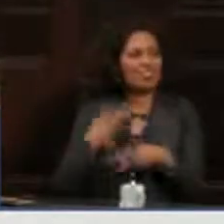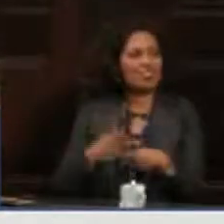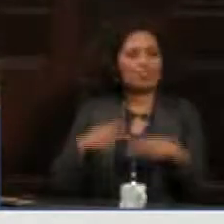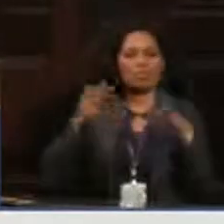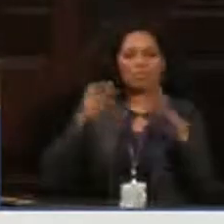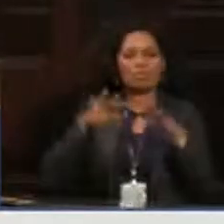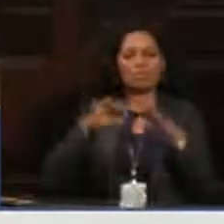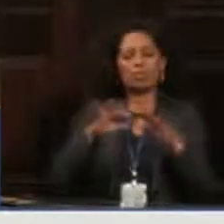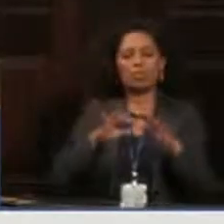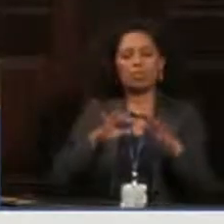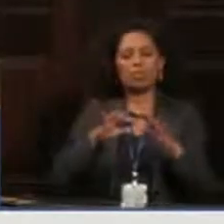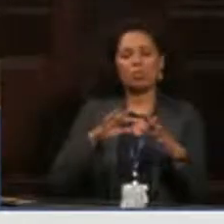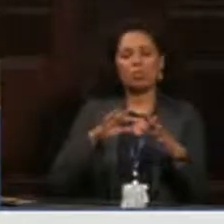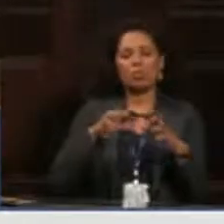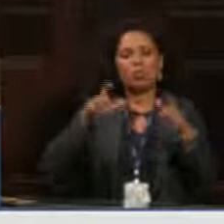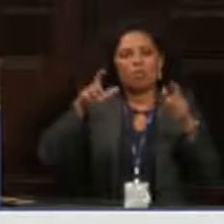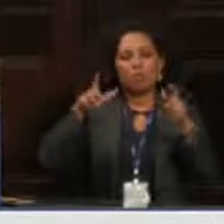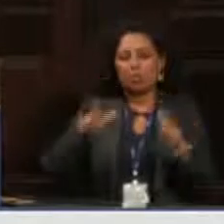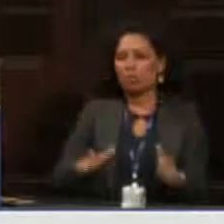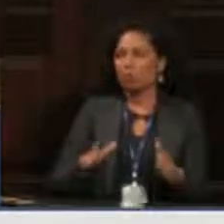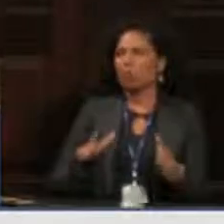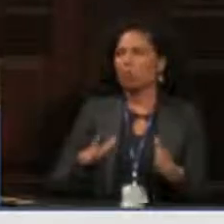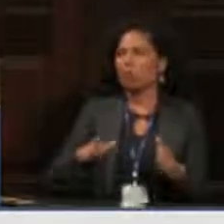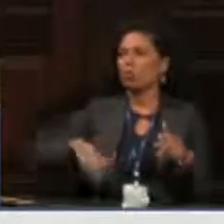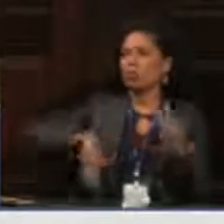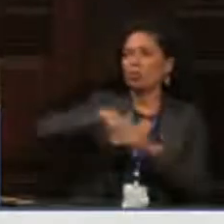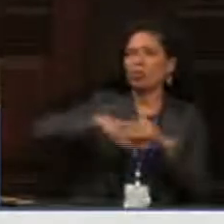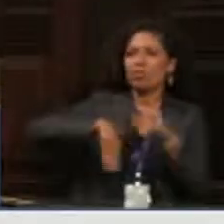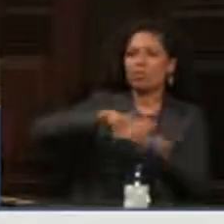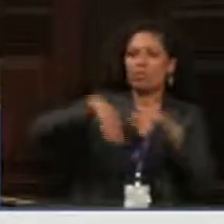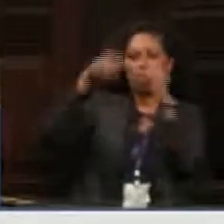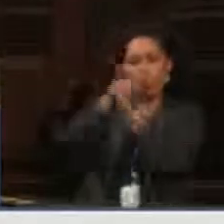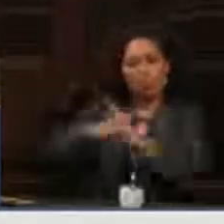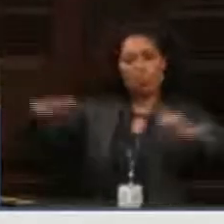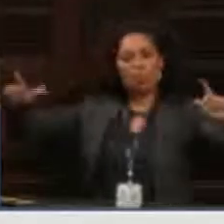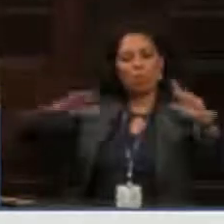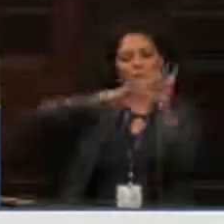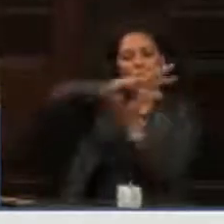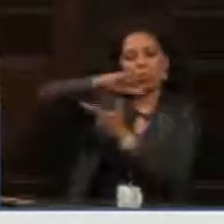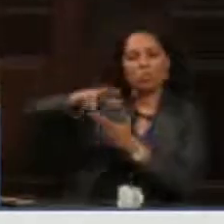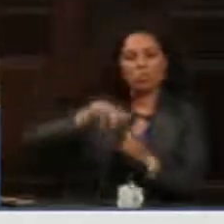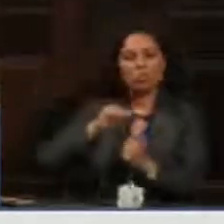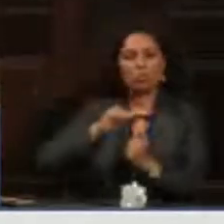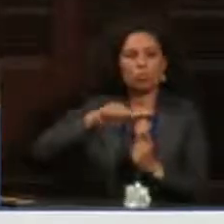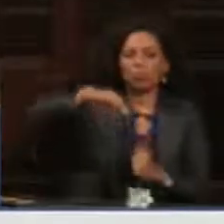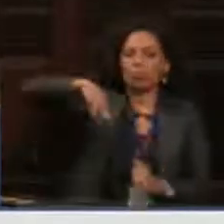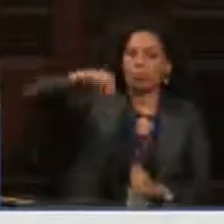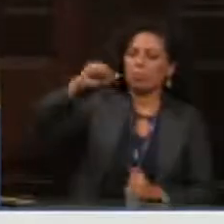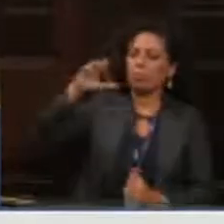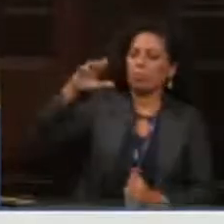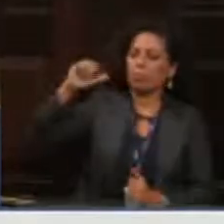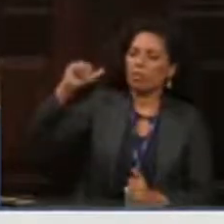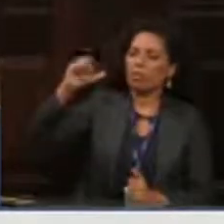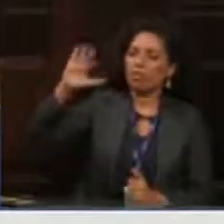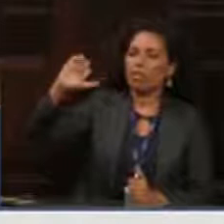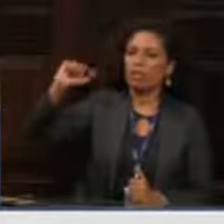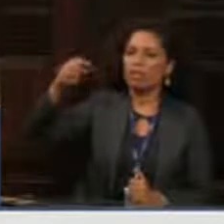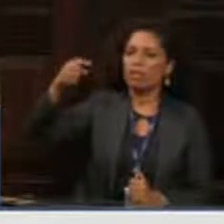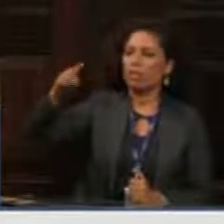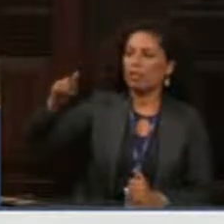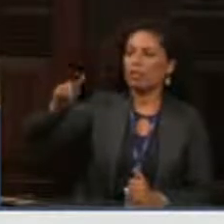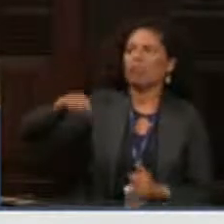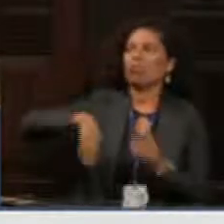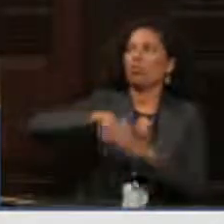Maracanã. E eu gostaria primeiro de expressar que estou de acordo com tal medida do